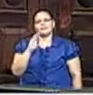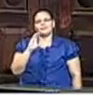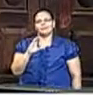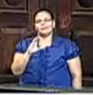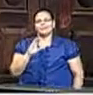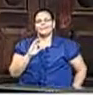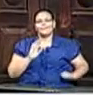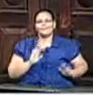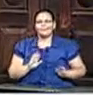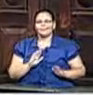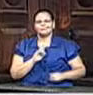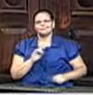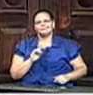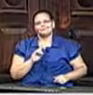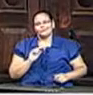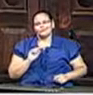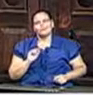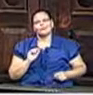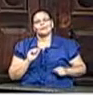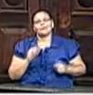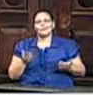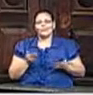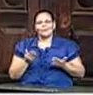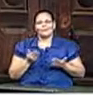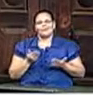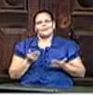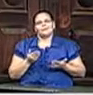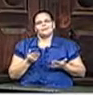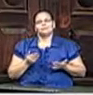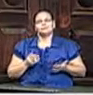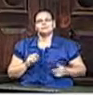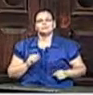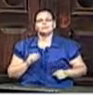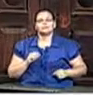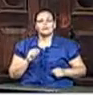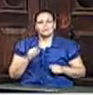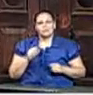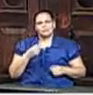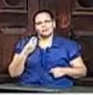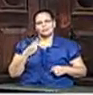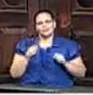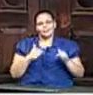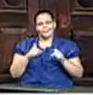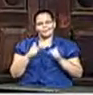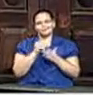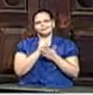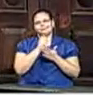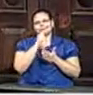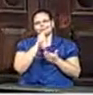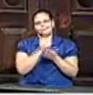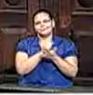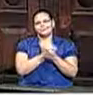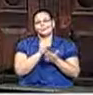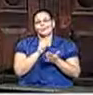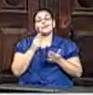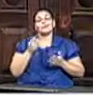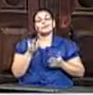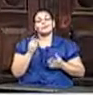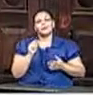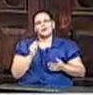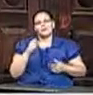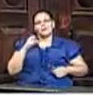mas não na atividade fim. Agora eles estão propondo a terceirização na atividade fim, o que